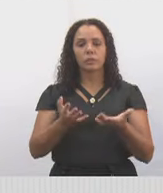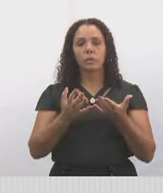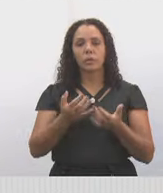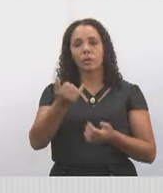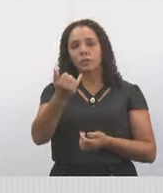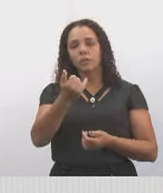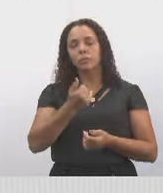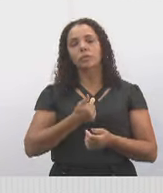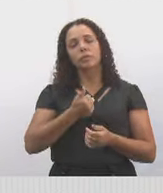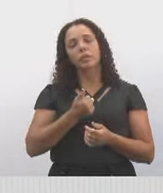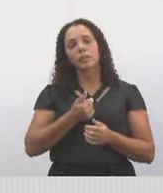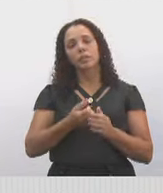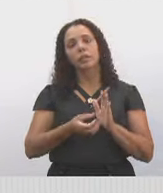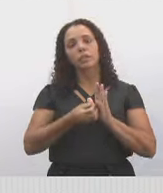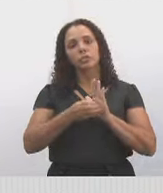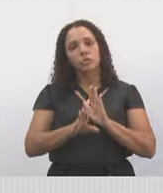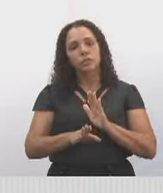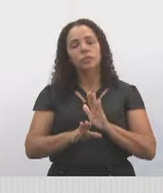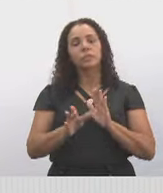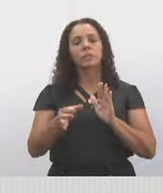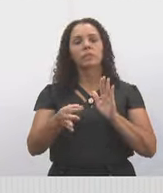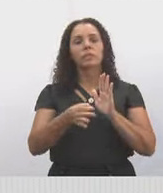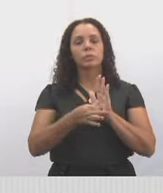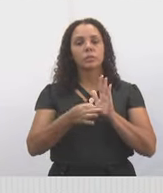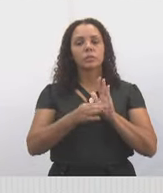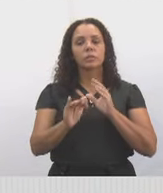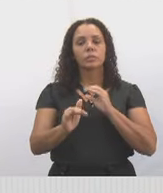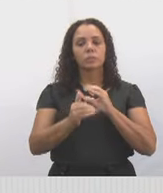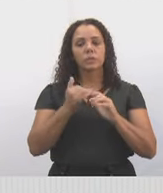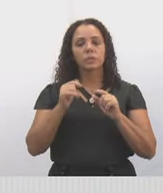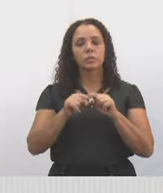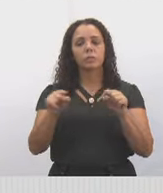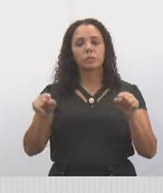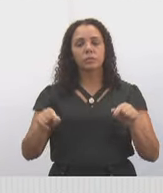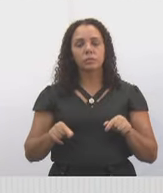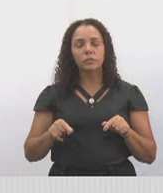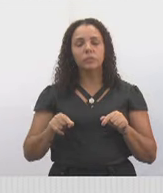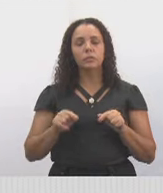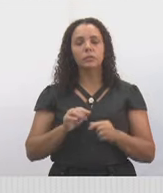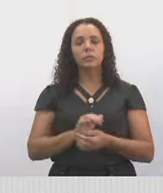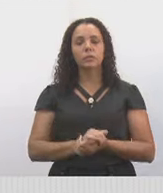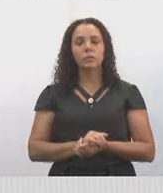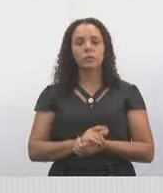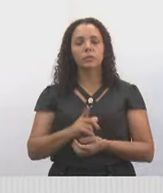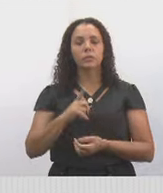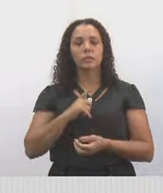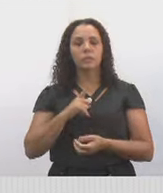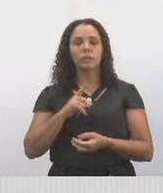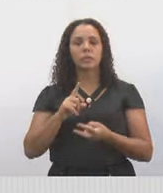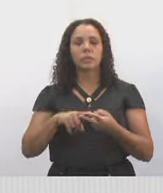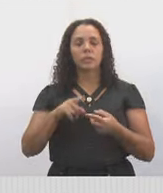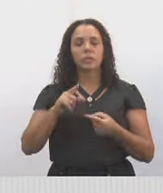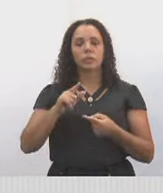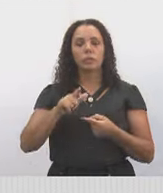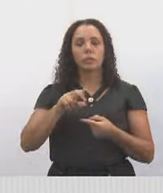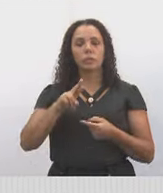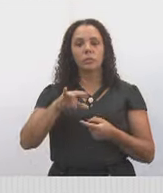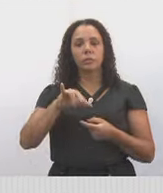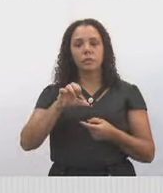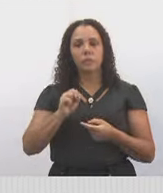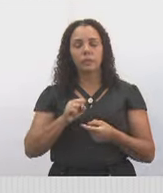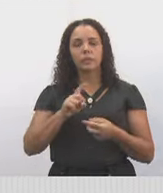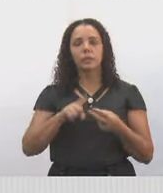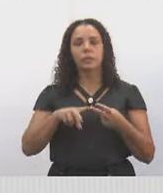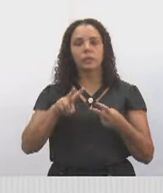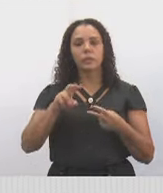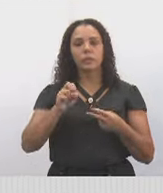dicas e sugestões manda pro nosso gabinete porque tá ali o seu luí a Vanessa tem o Marcos tem